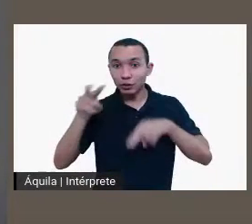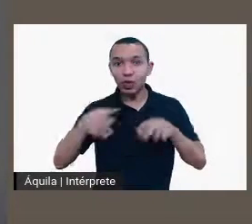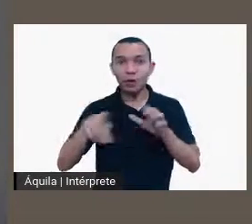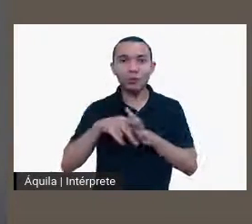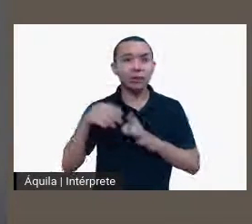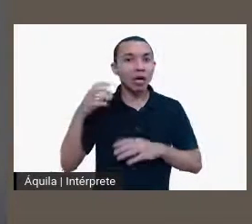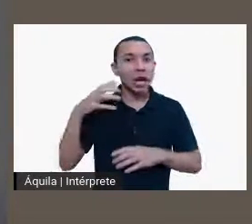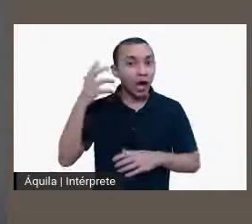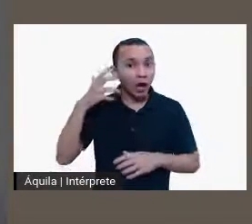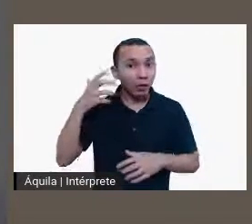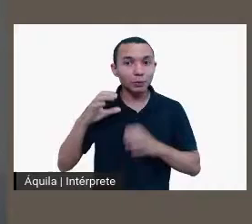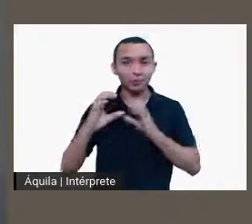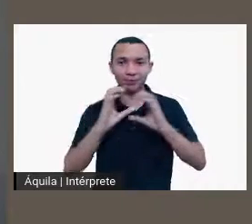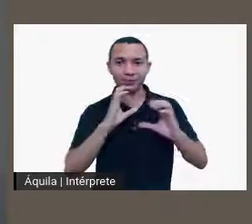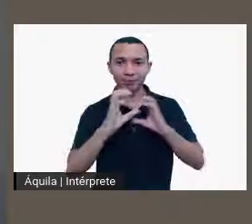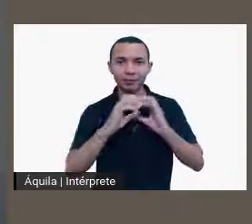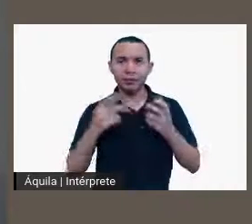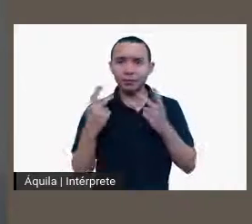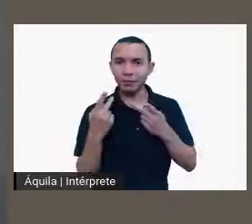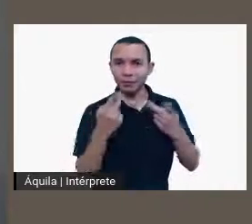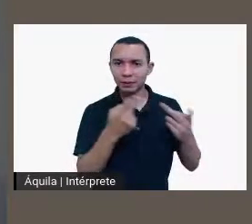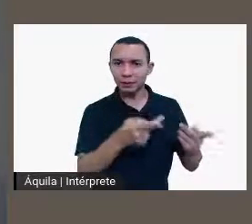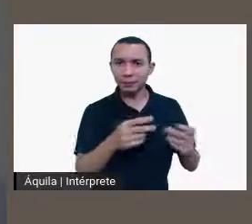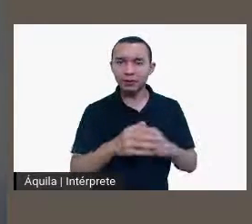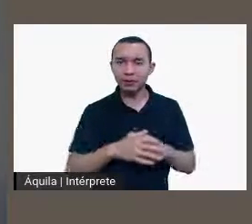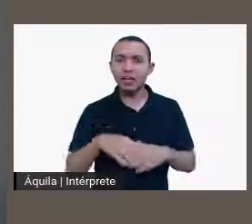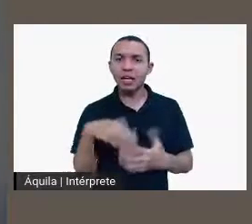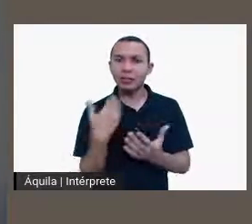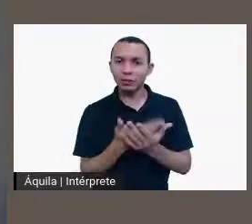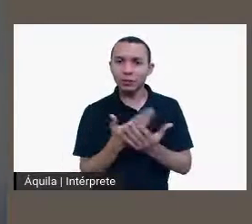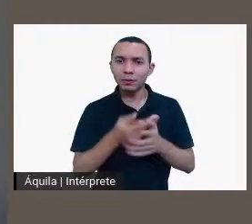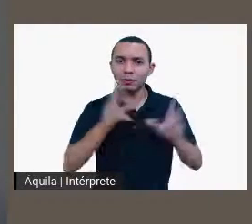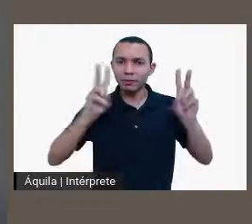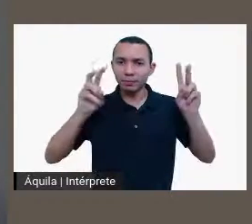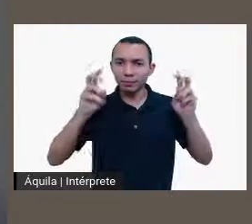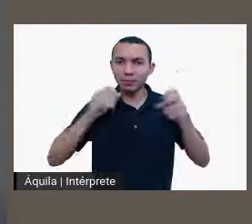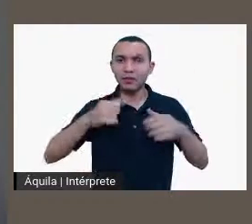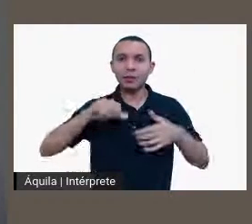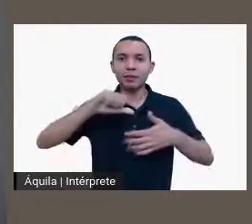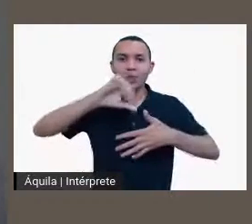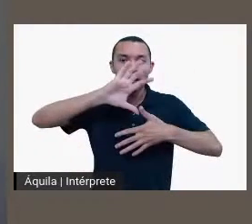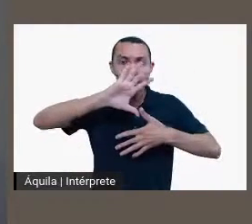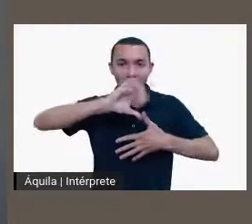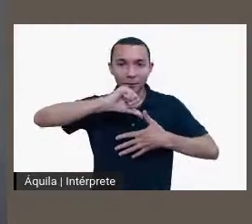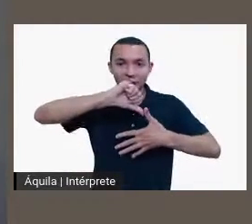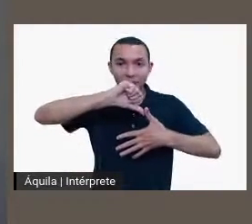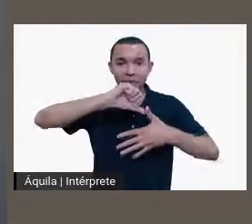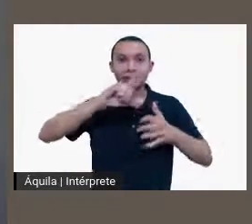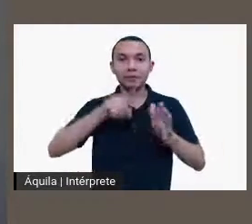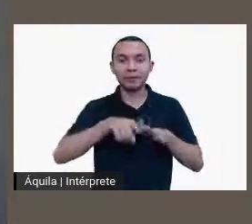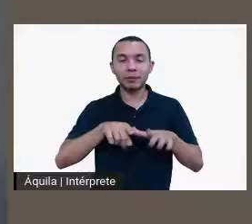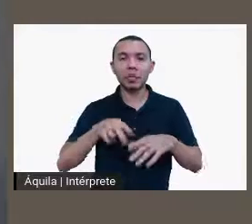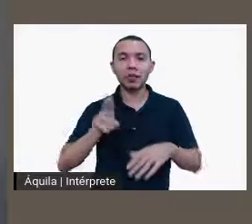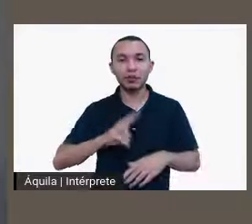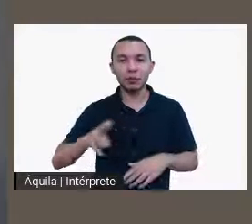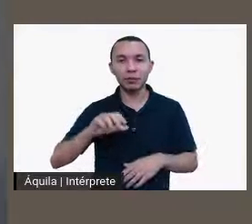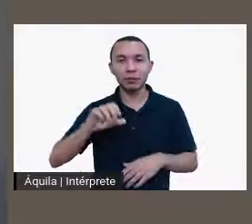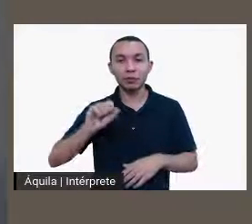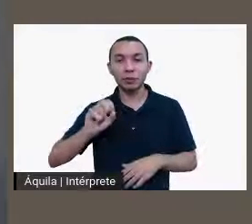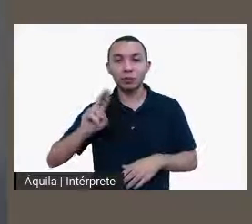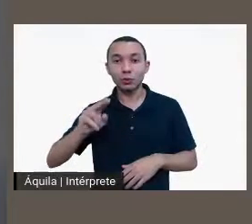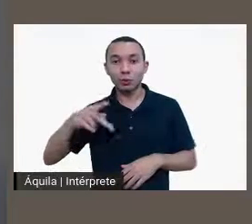professor visitante do Instituto de Altos Estudos sobre América Latina na Universidade de Sorbonne, na Paris